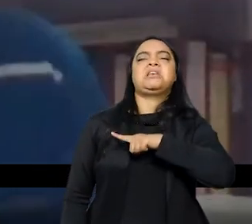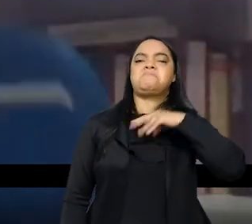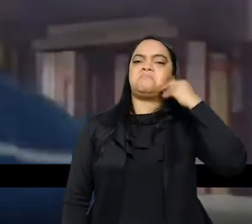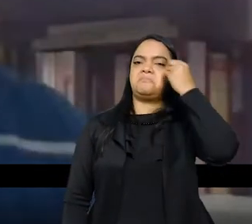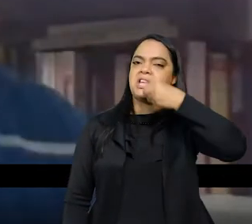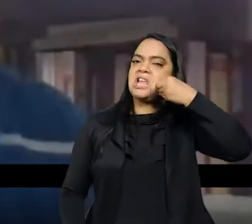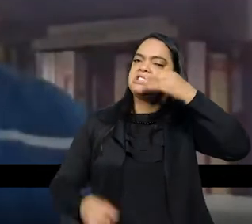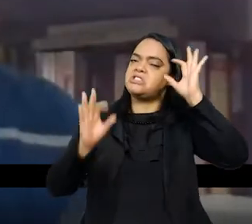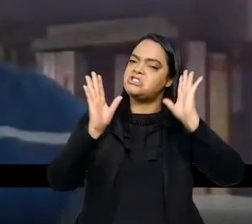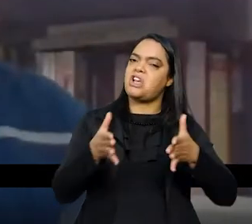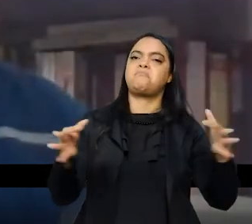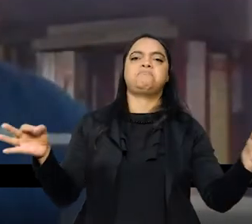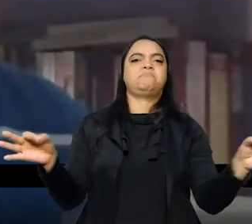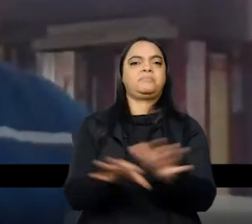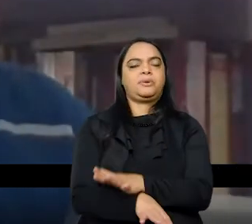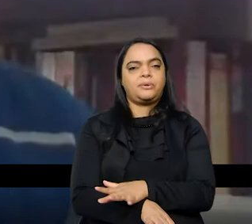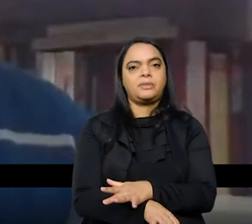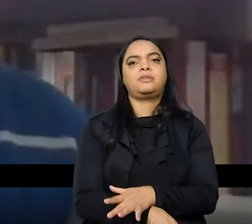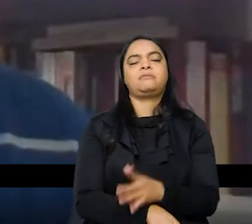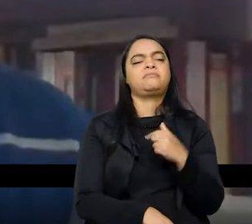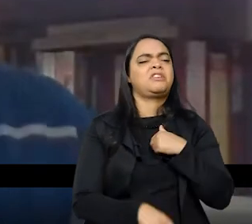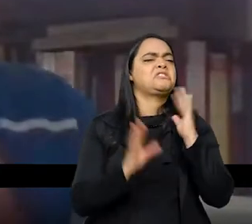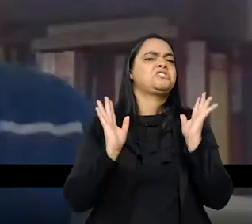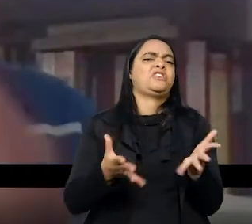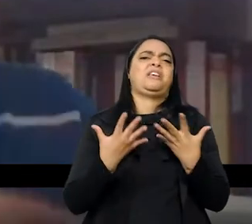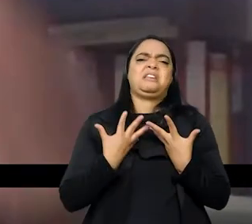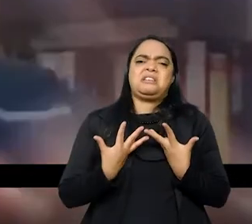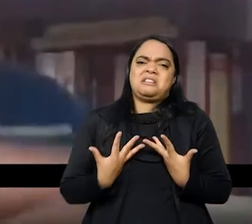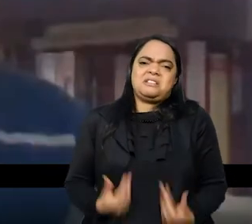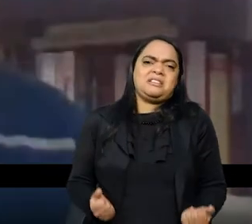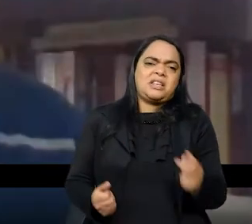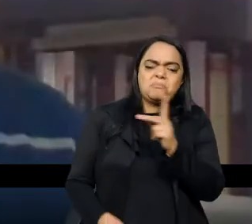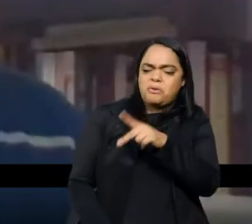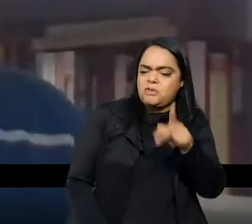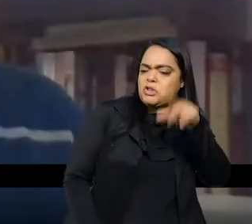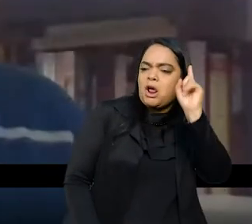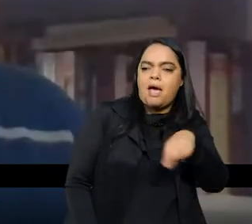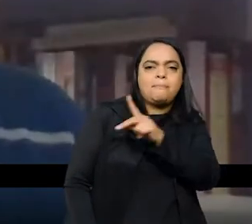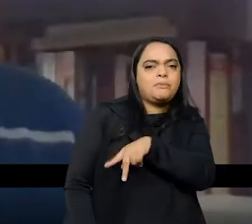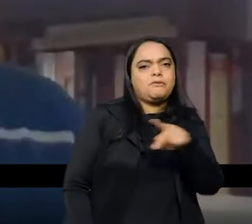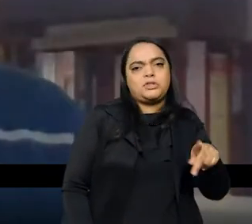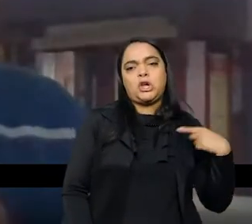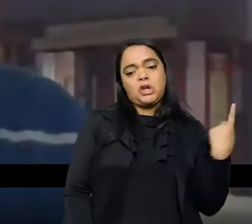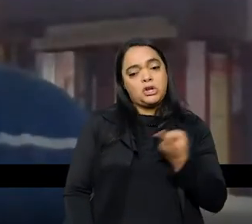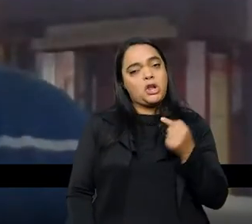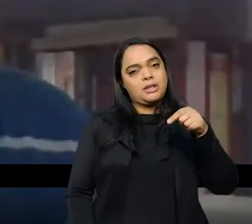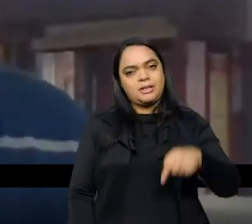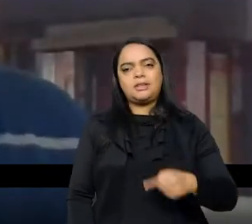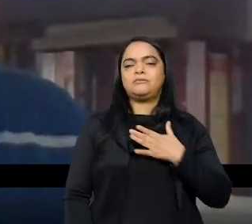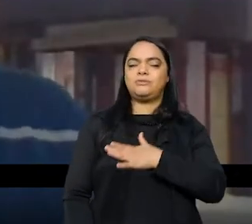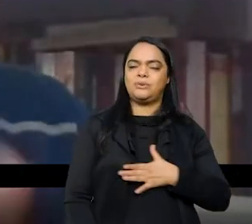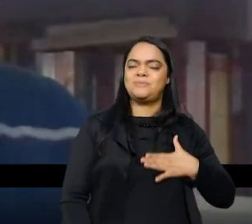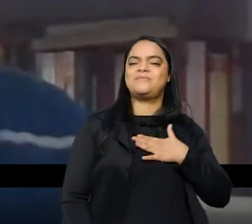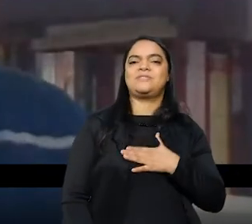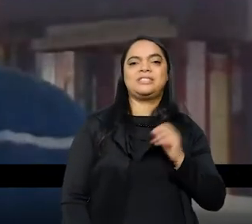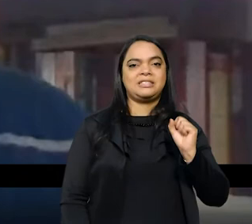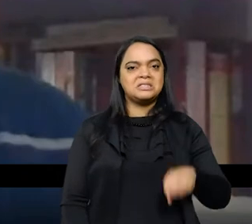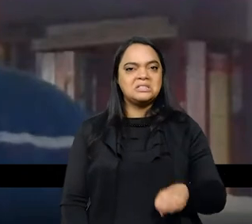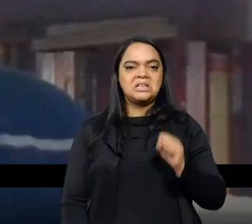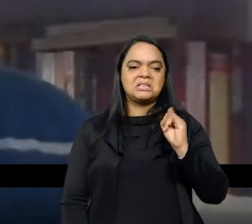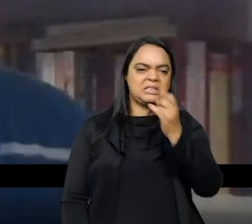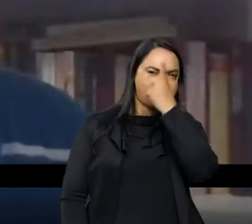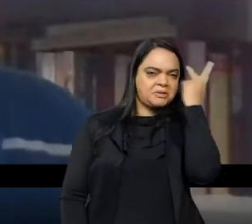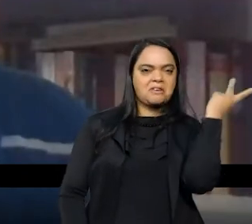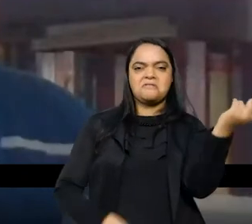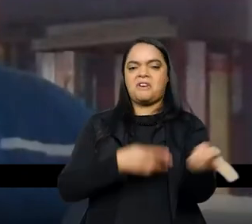E todo mundo sabe disso. Quer queira, quer não, professor é professor. E nós somos muito queridos, independentemente que fale da gente, fala hoje, amanhã